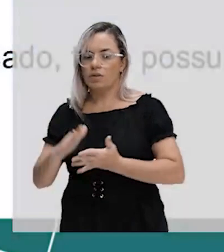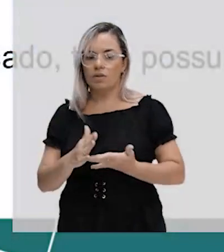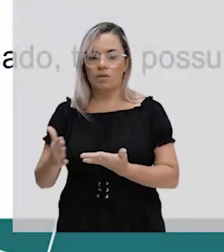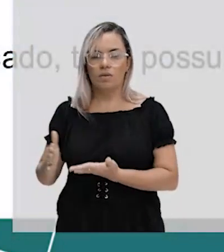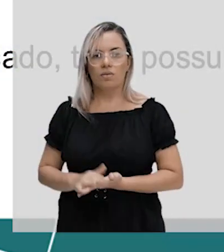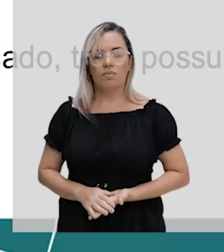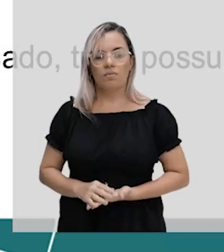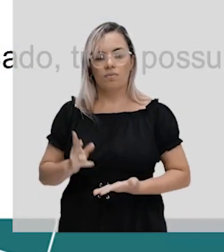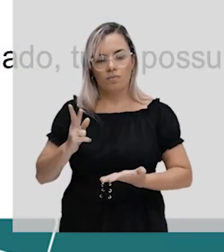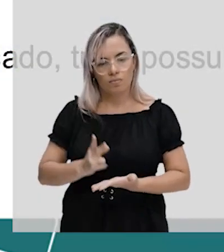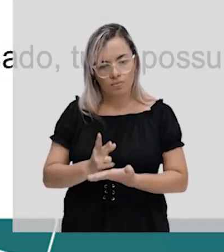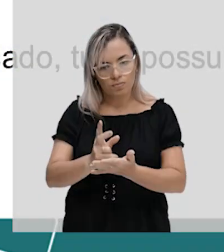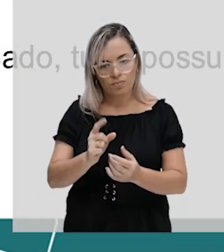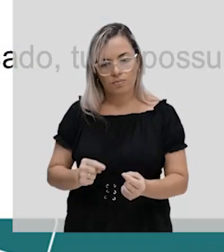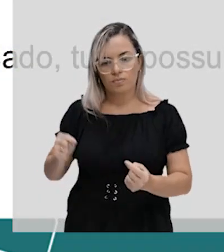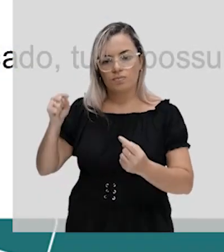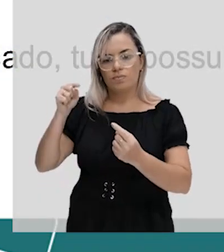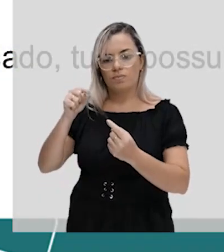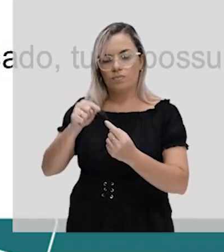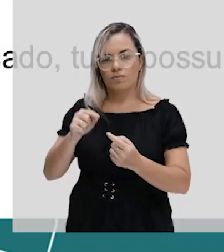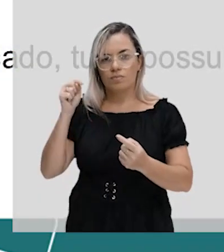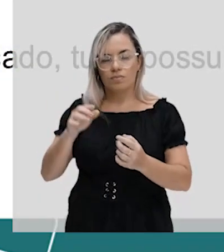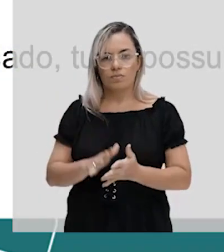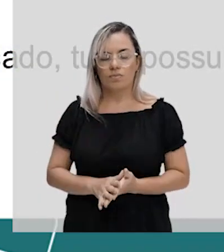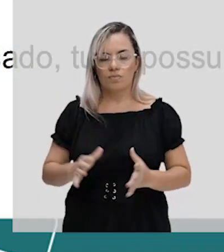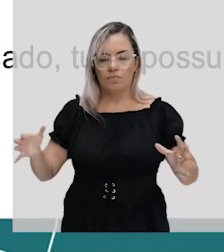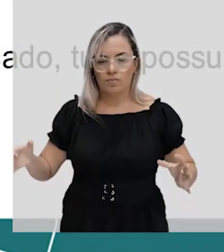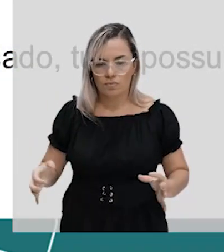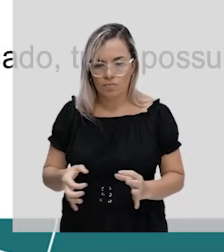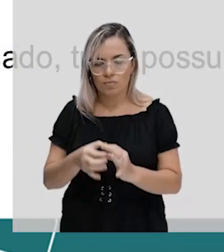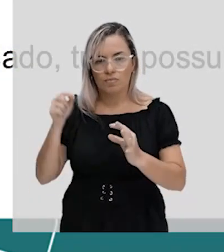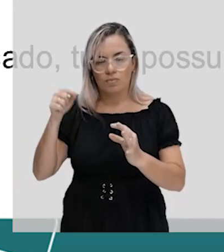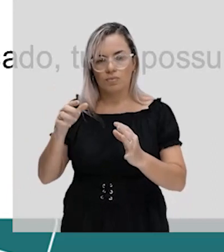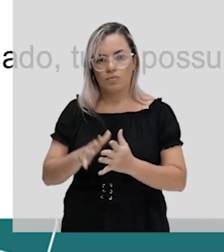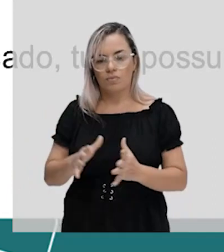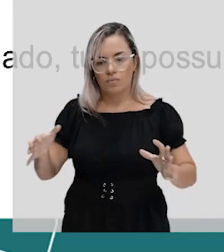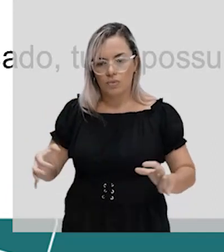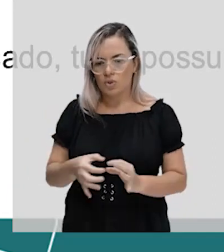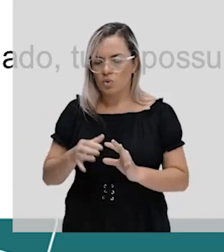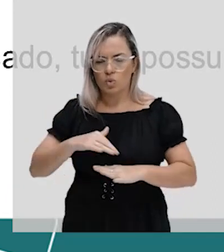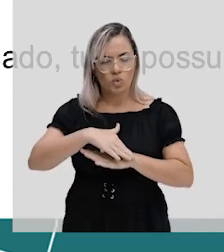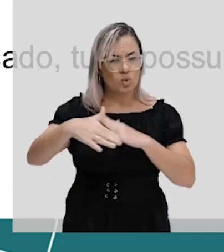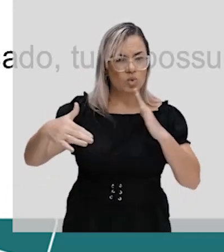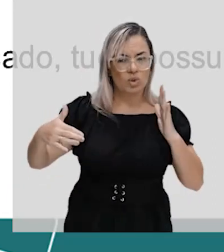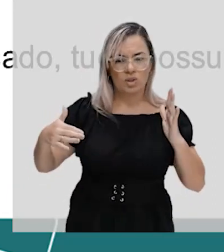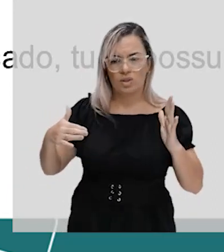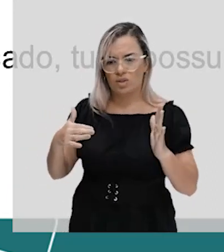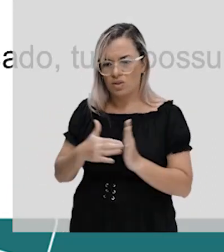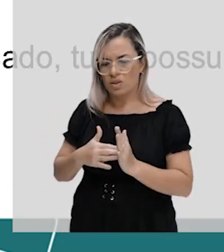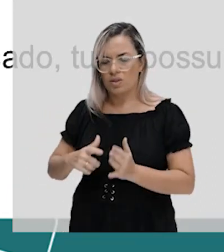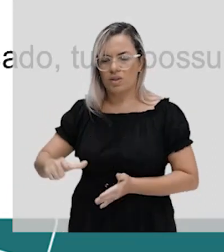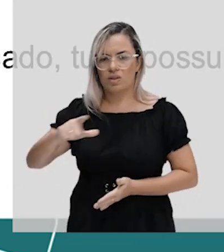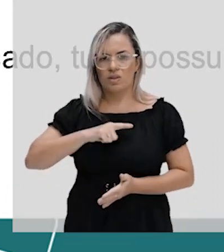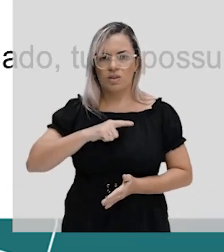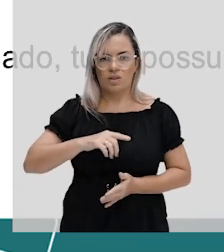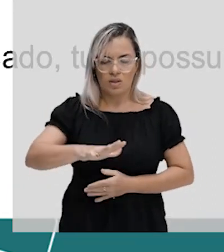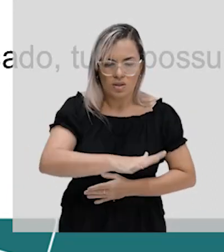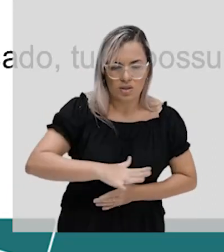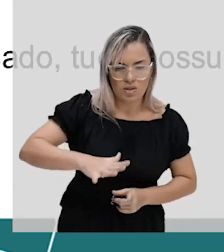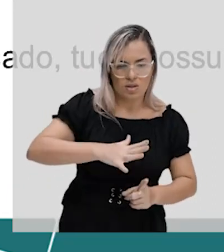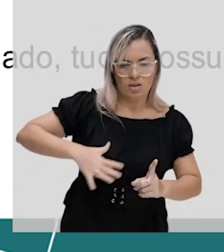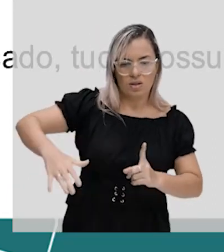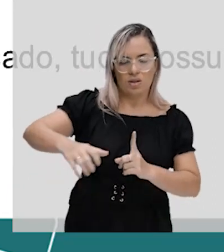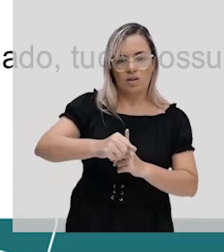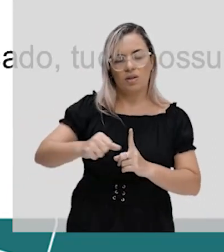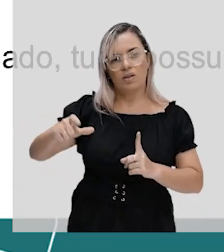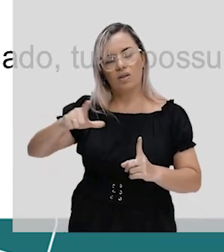falar ainda do funcionalismo. O funcionalismo de Durkheim defende que tudo aquilo que existe na sociedade possui uma